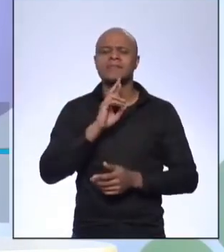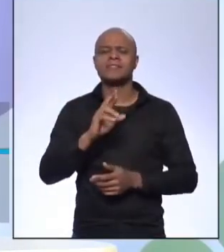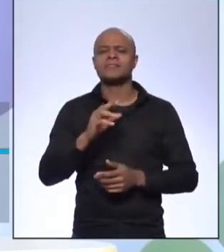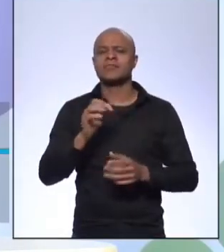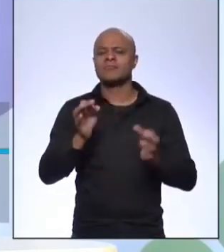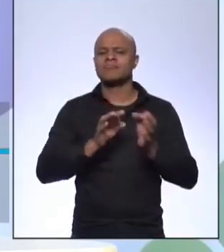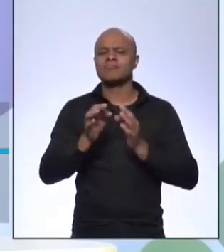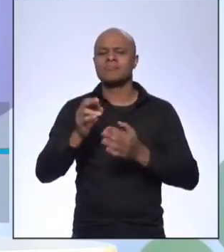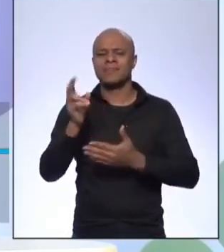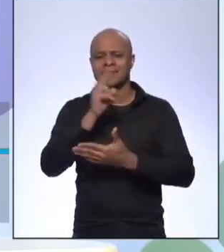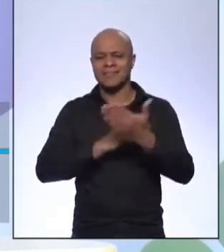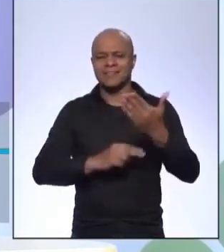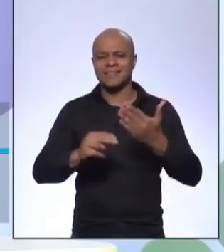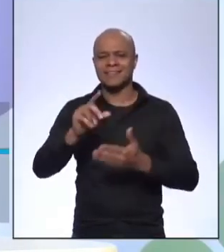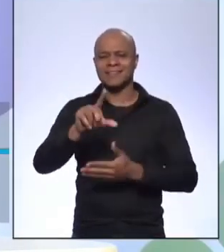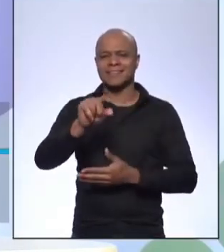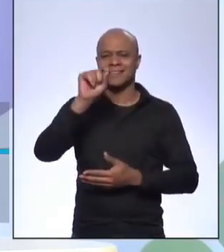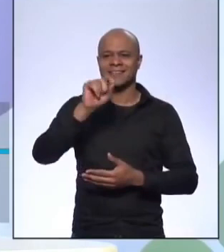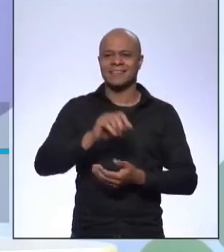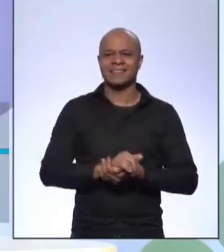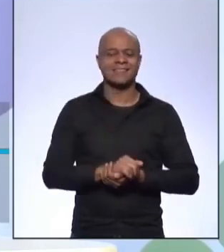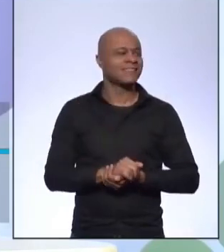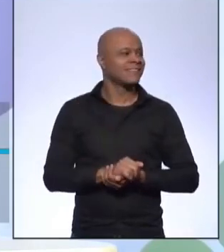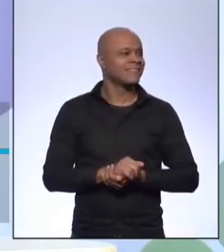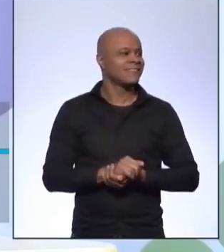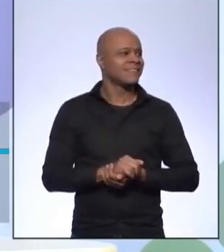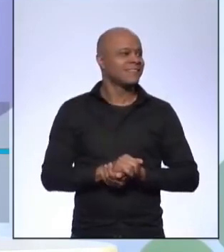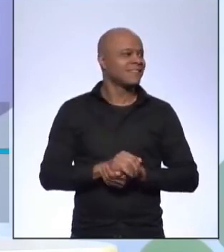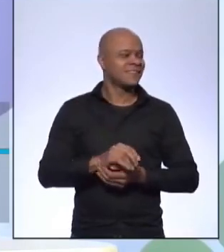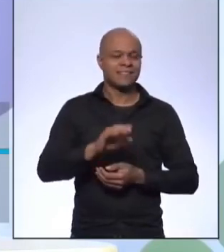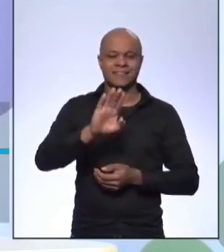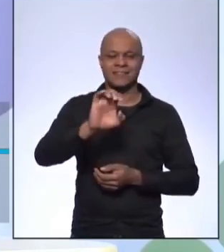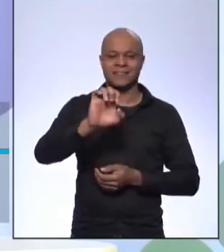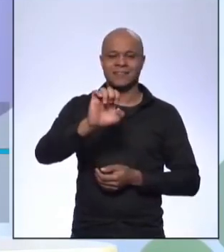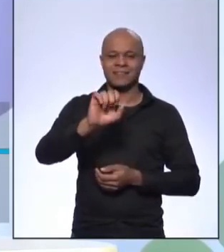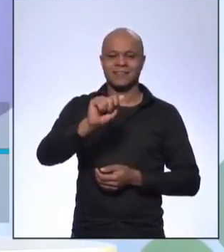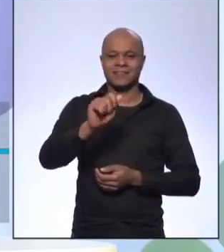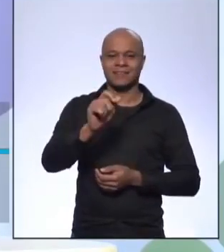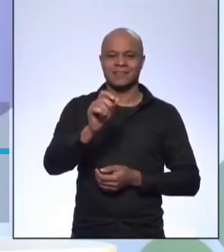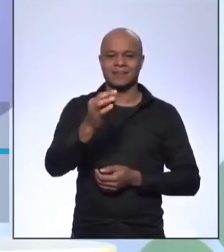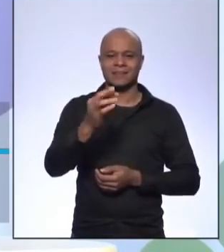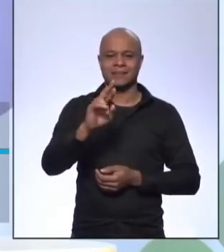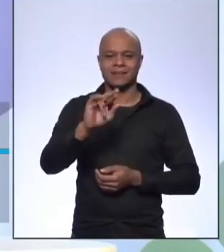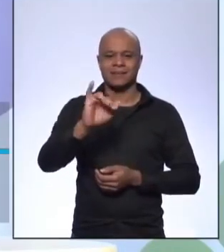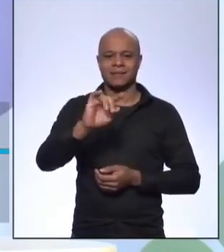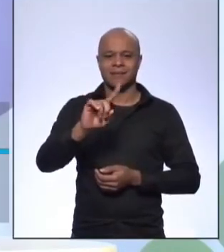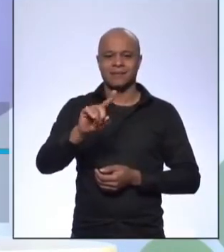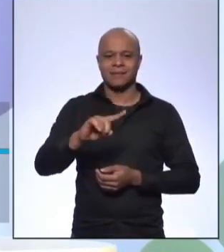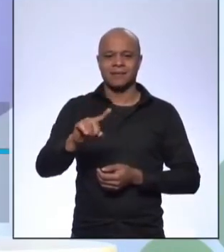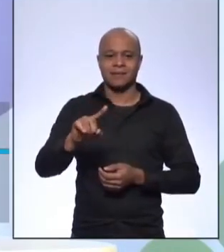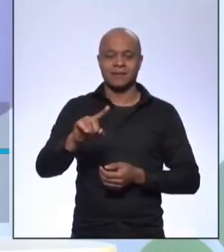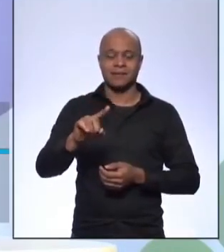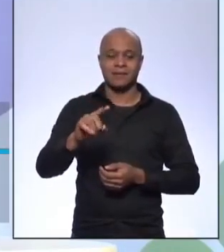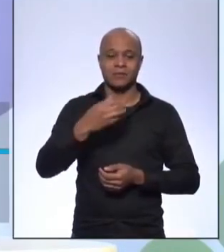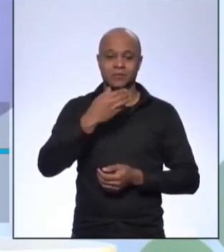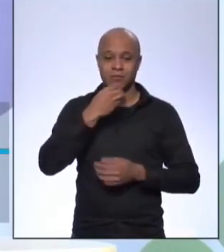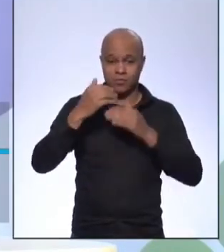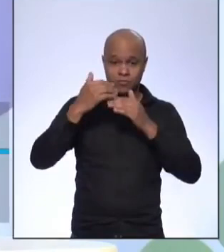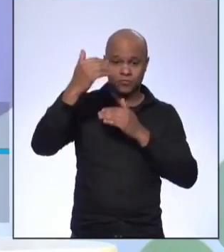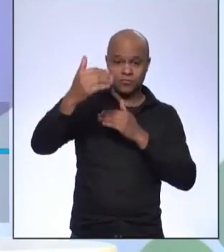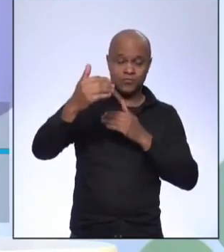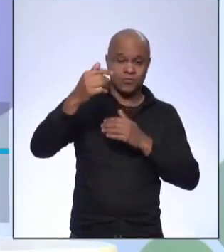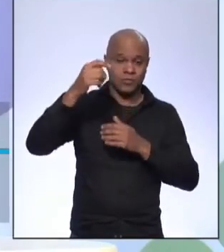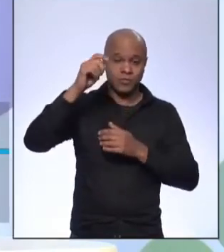Cortez aqui desta imagem, né? Beatriz, o cara lá do fundo de chapéu preto,